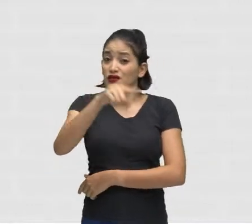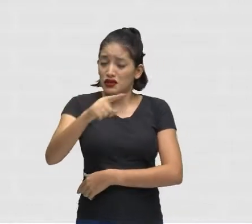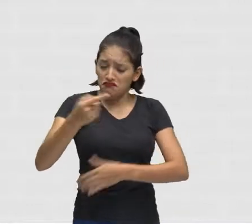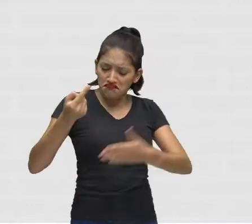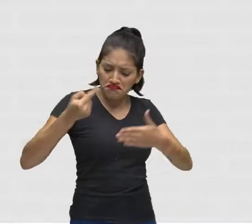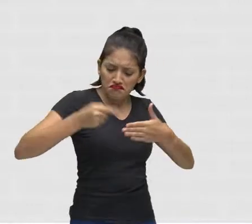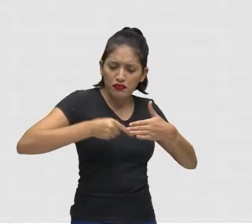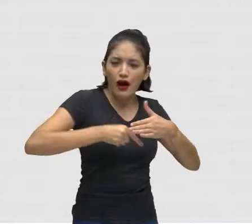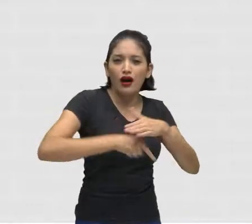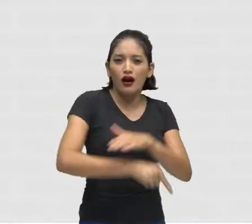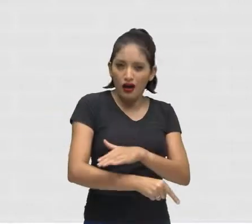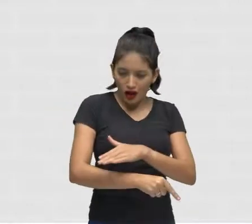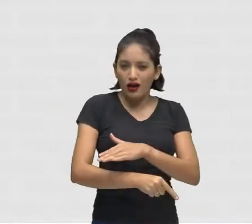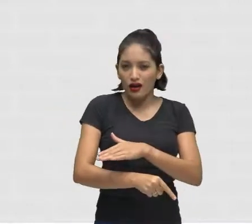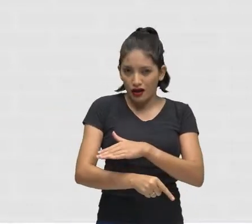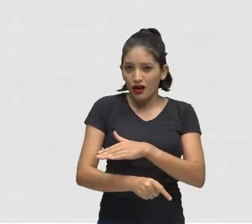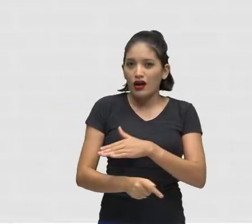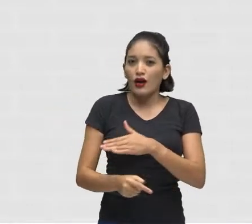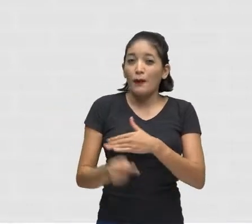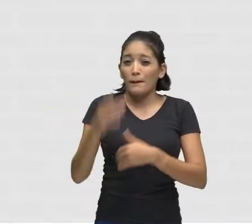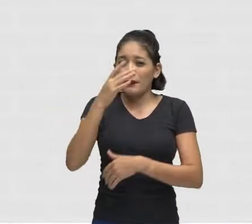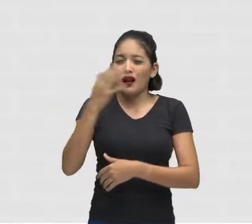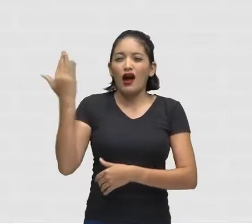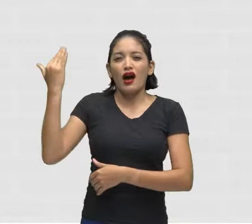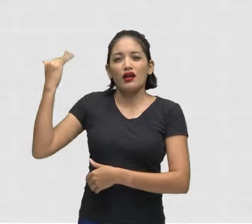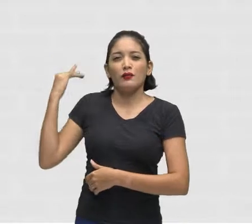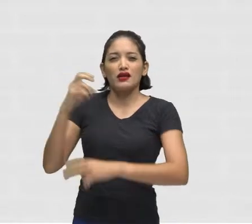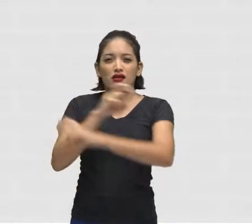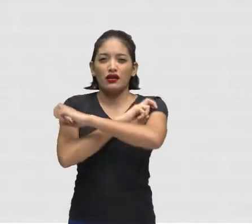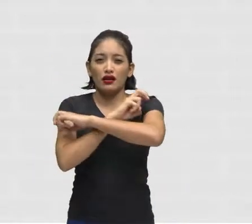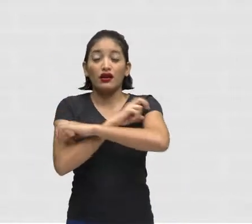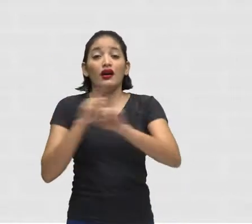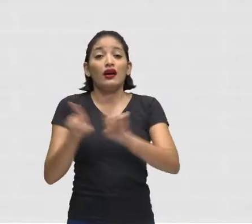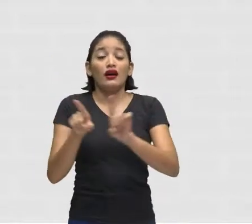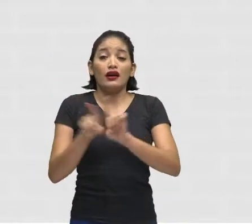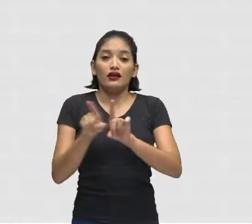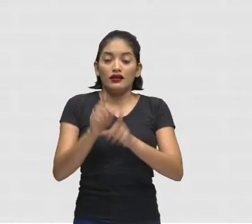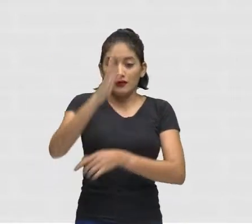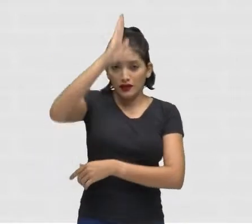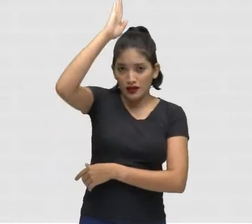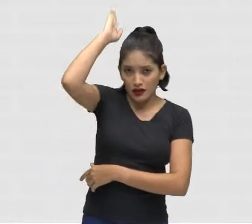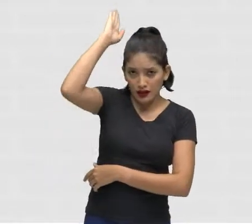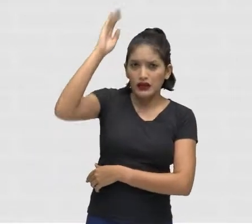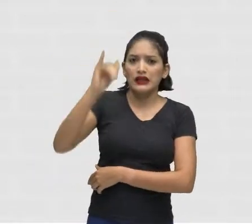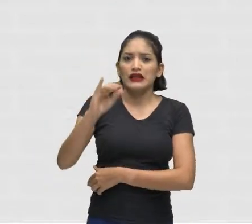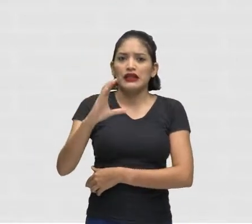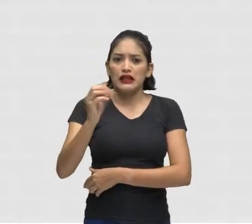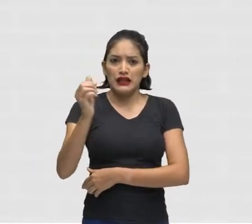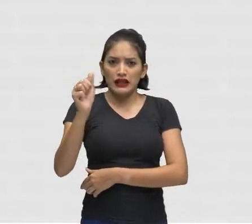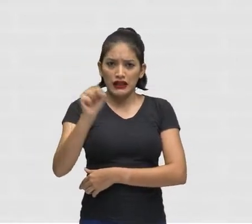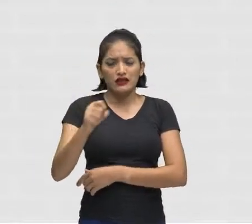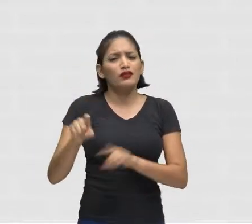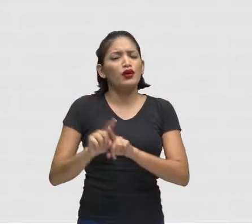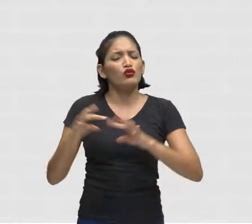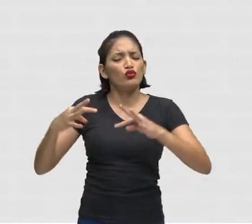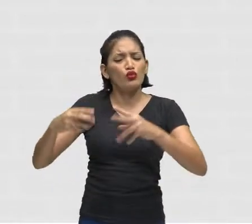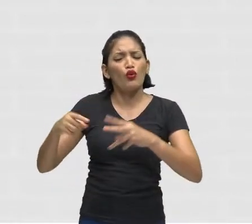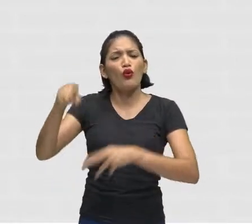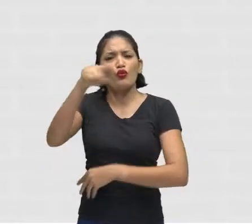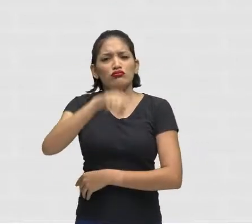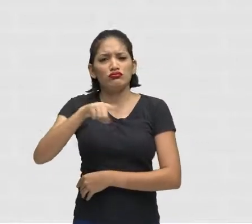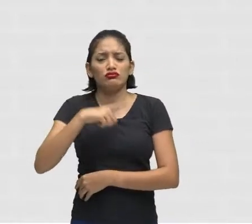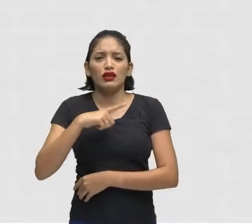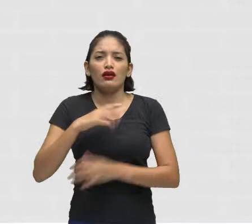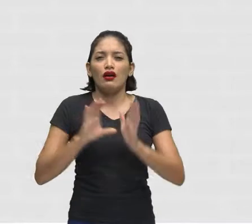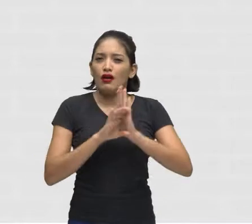aprofundar no que os antigos egípcios pensavam, no que os gregos pensavam, no que os incas pensavam, todos eles vão trazer algum conceito